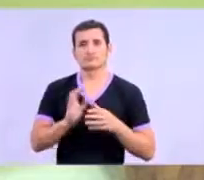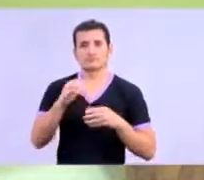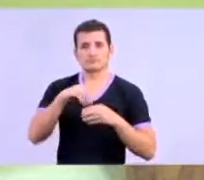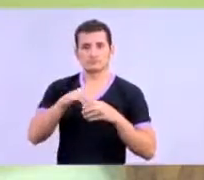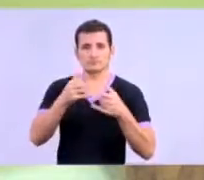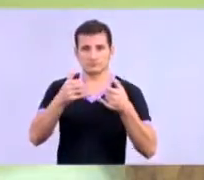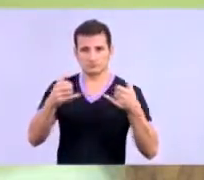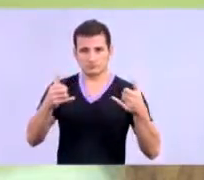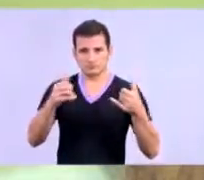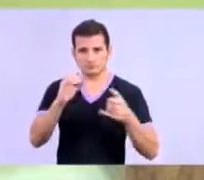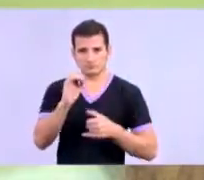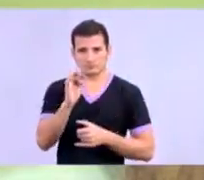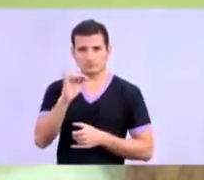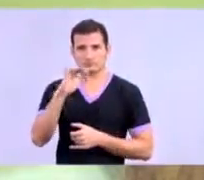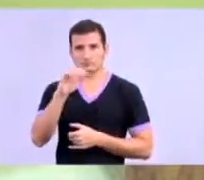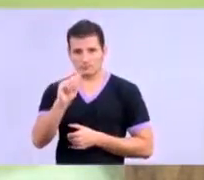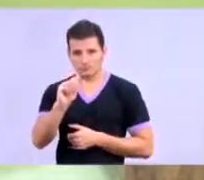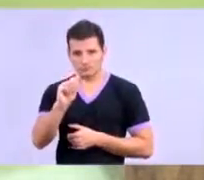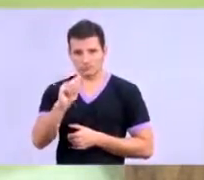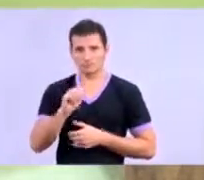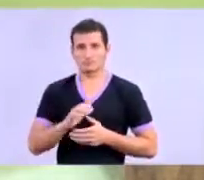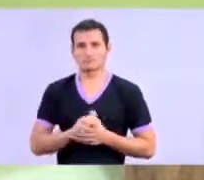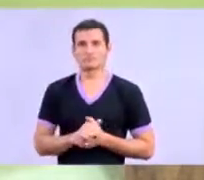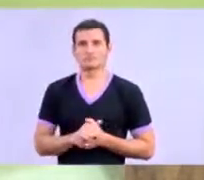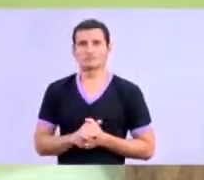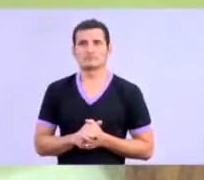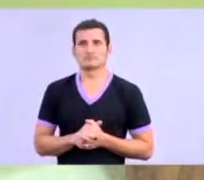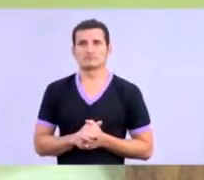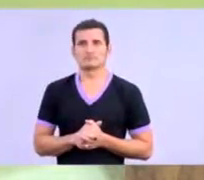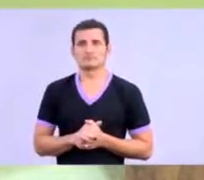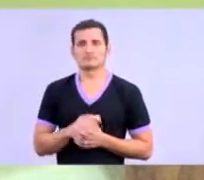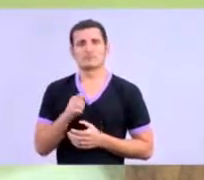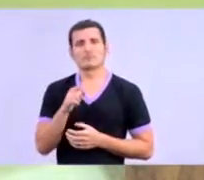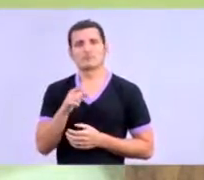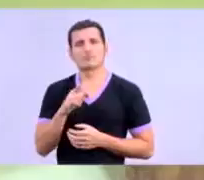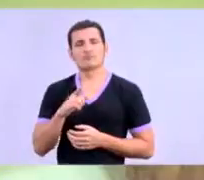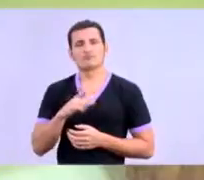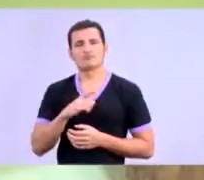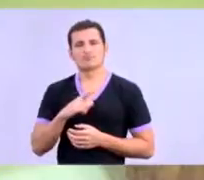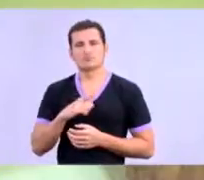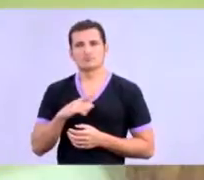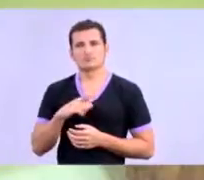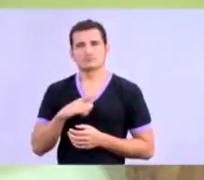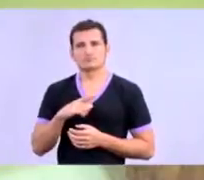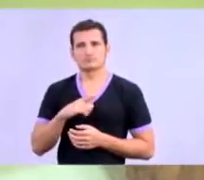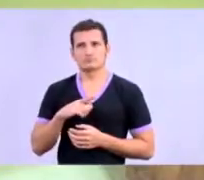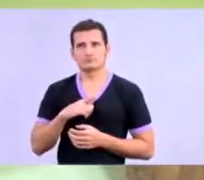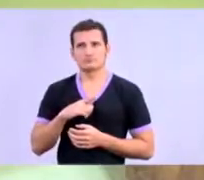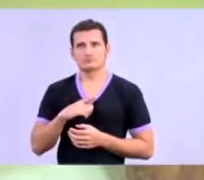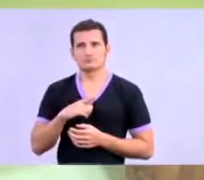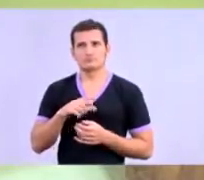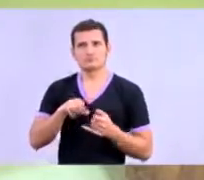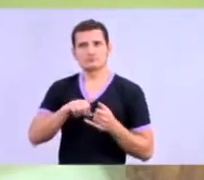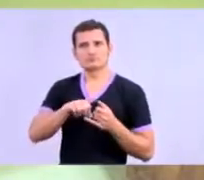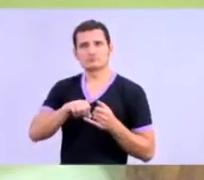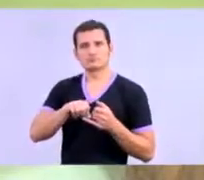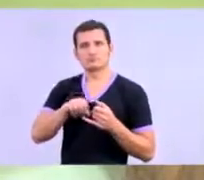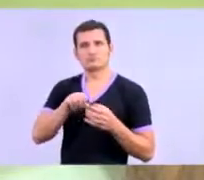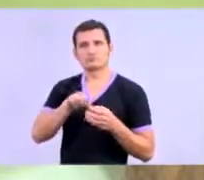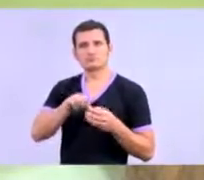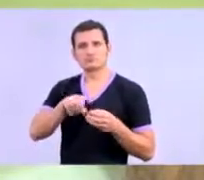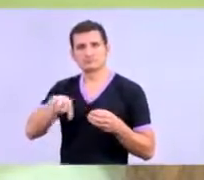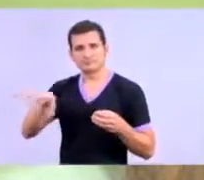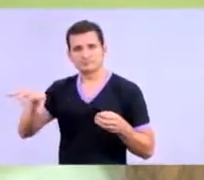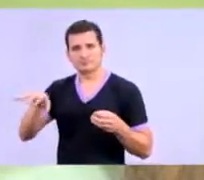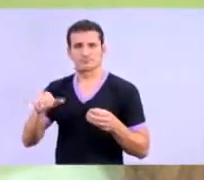que é exatamente como a luz, né? Então ela tem essa transmissão, vamos dizer assim, vale para